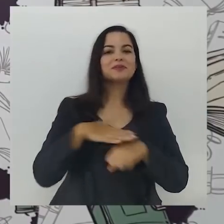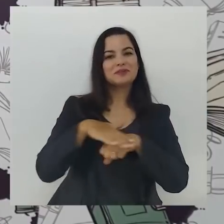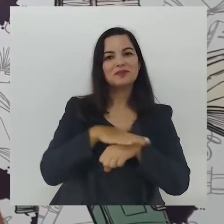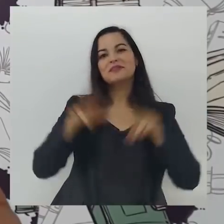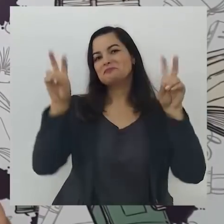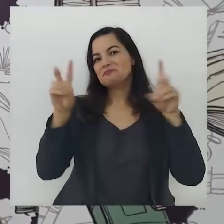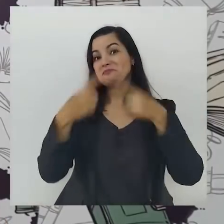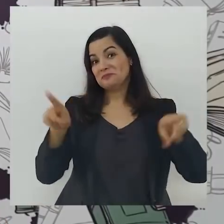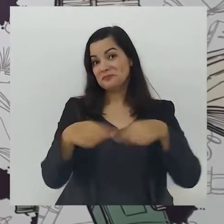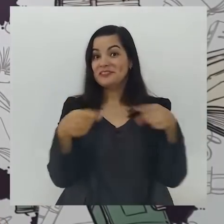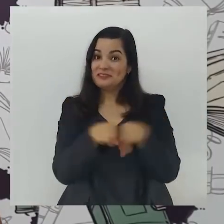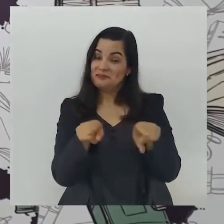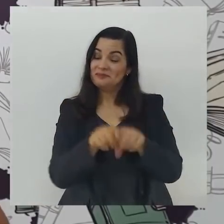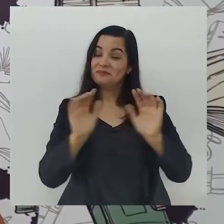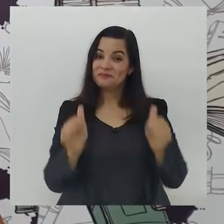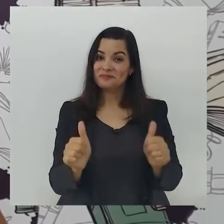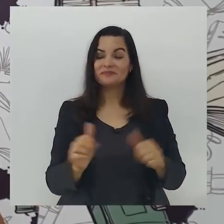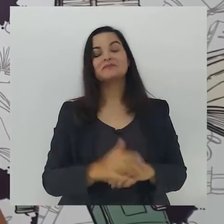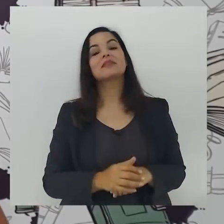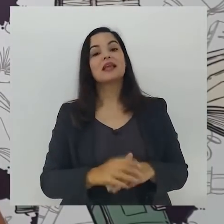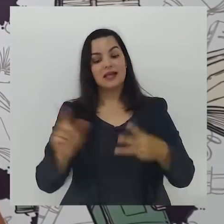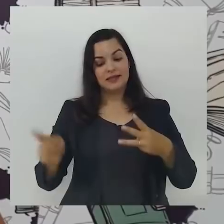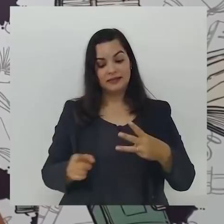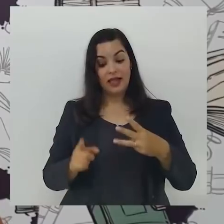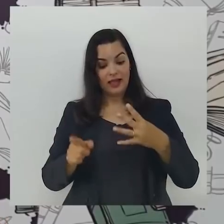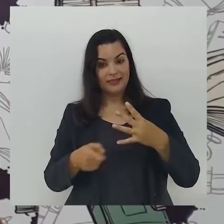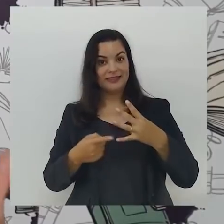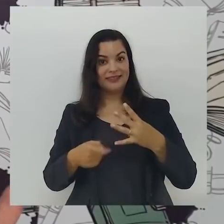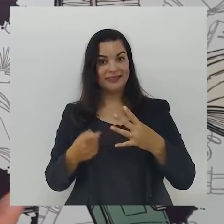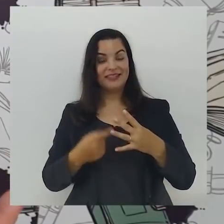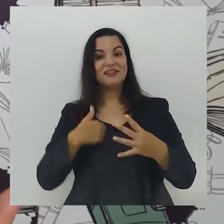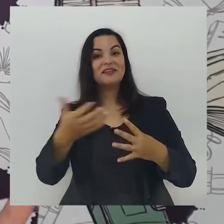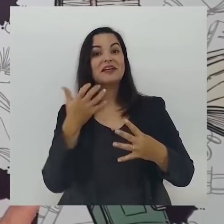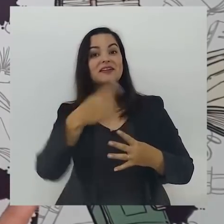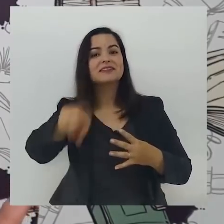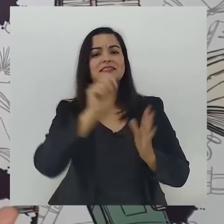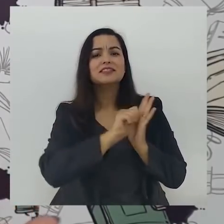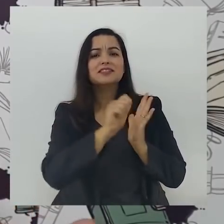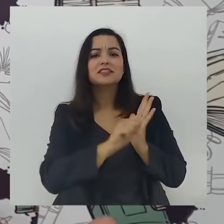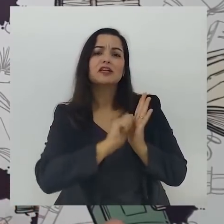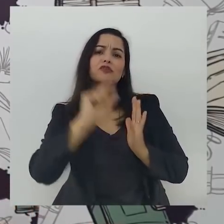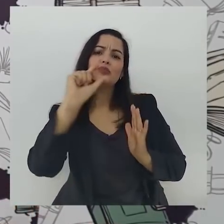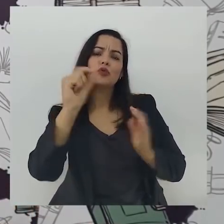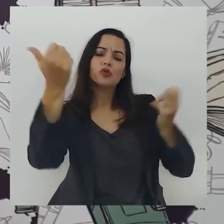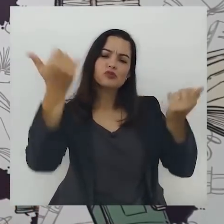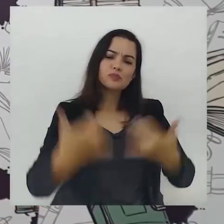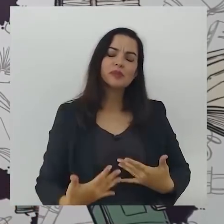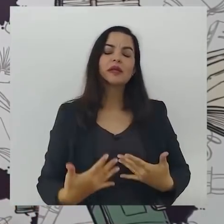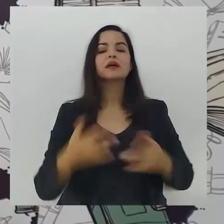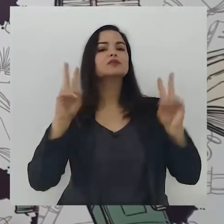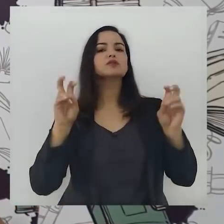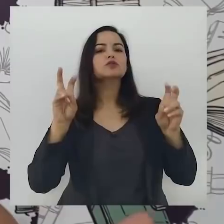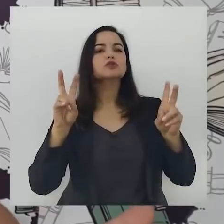semana. E agora, a Pro quer que vocês escrevam um pedacinho contando sobre o que vocês gostam de